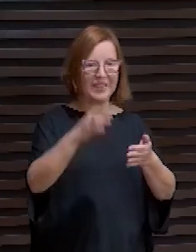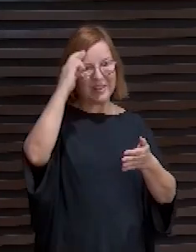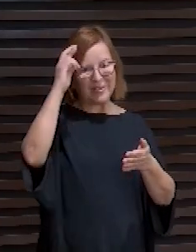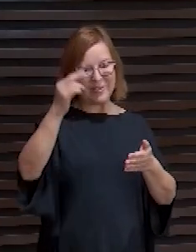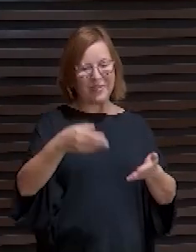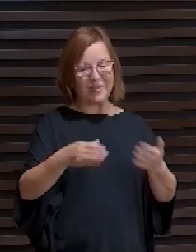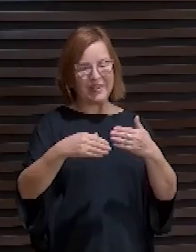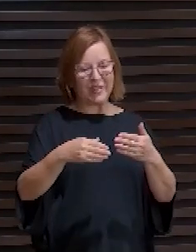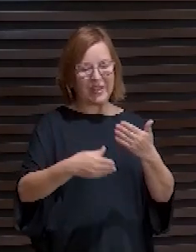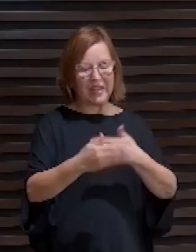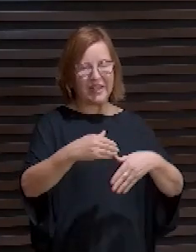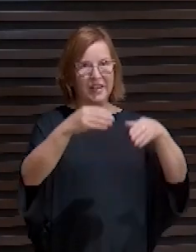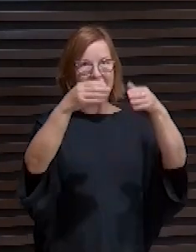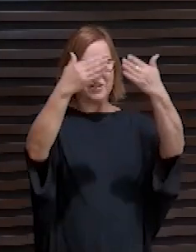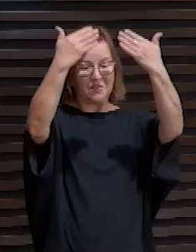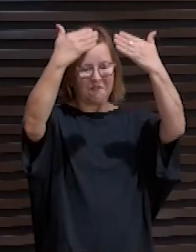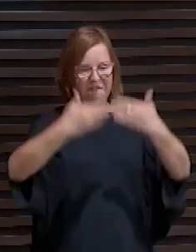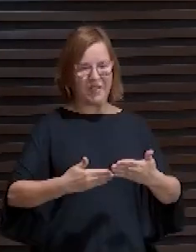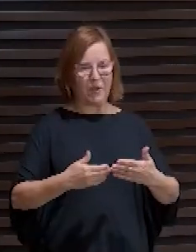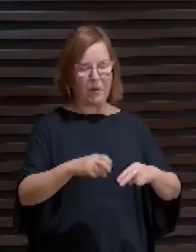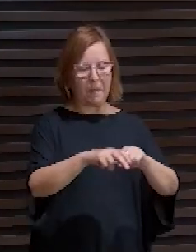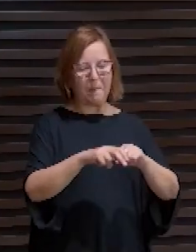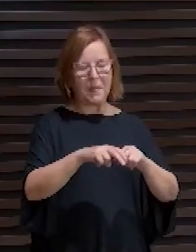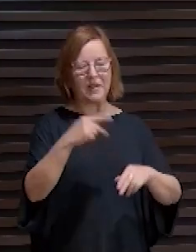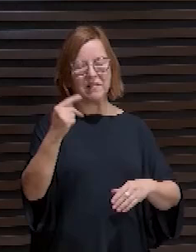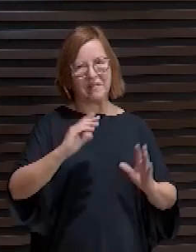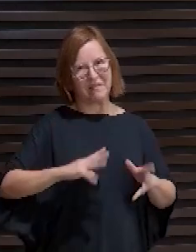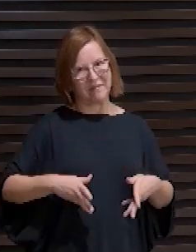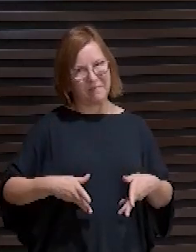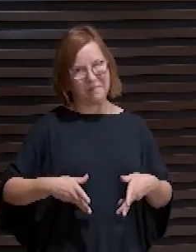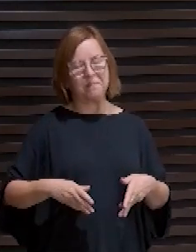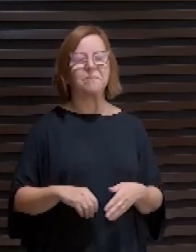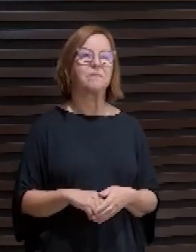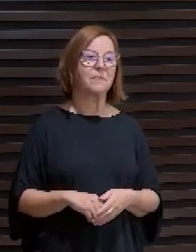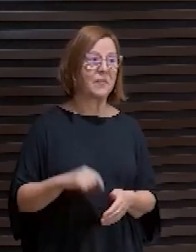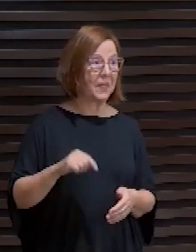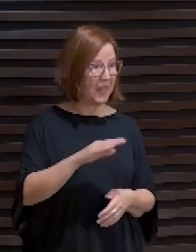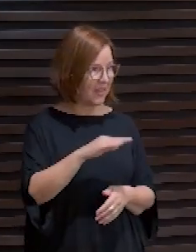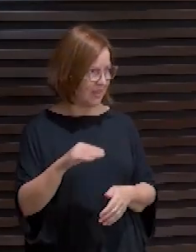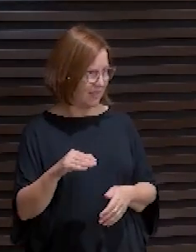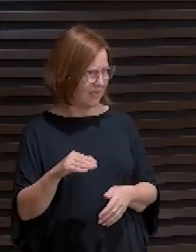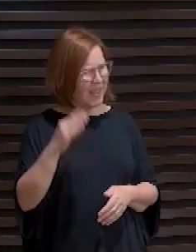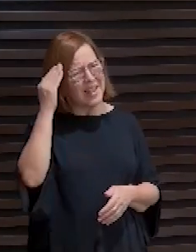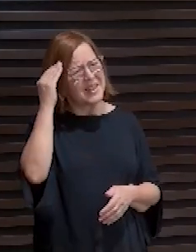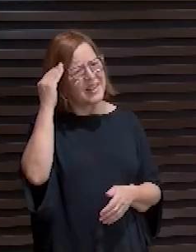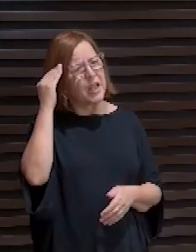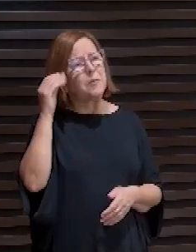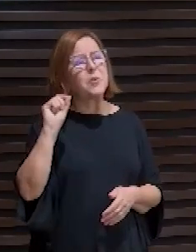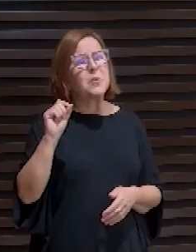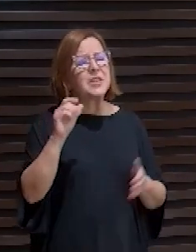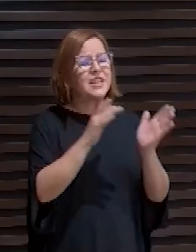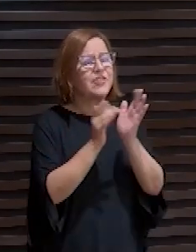véu, isto é, pela sua carne. Aqui, crianças, Sabe o que Jesus fez? Havia